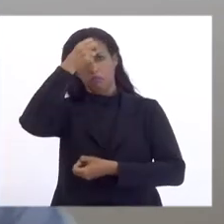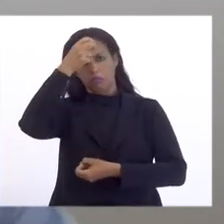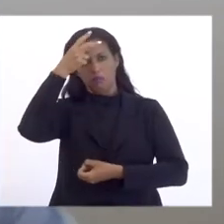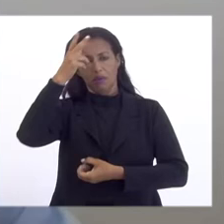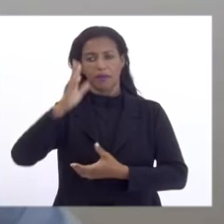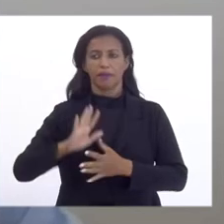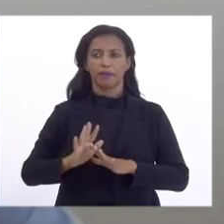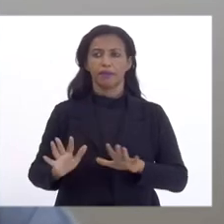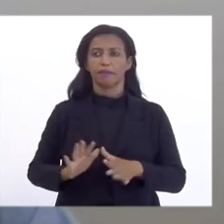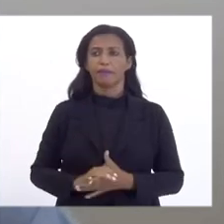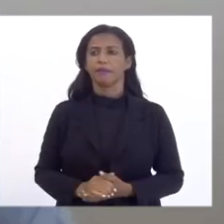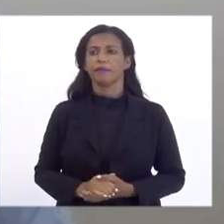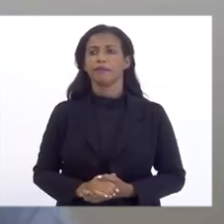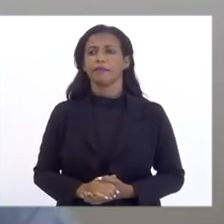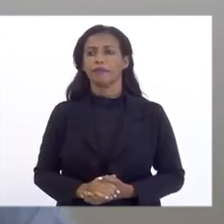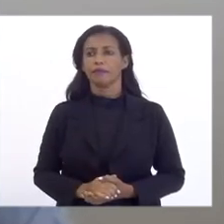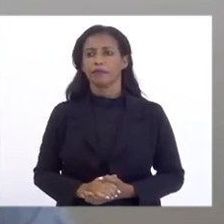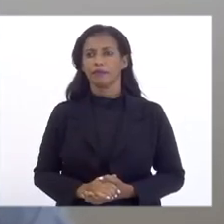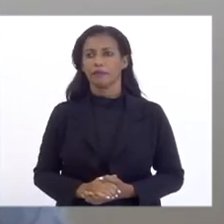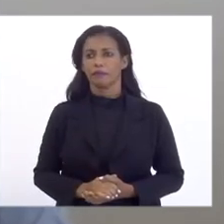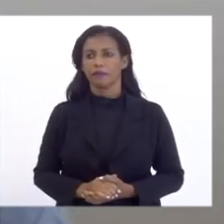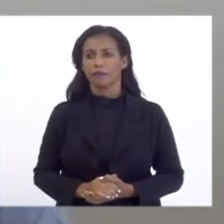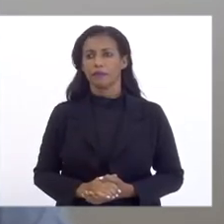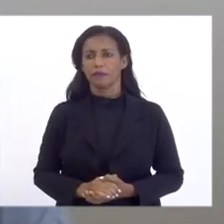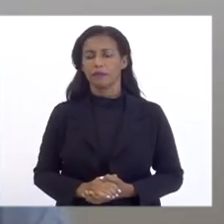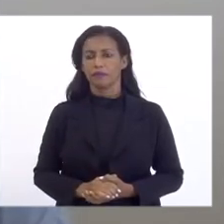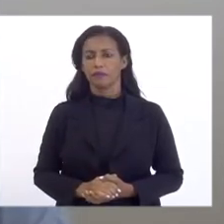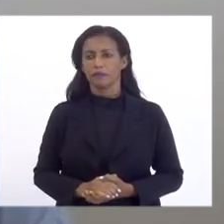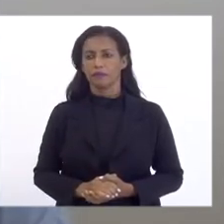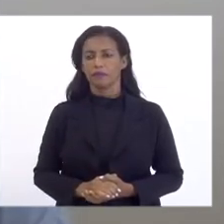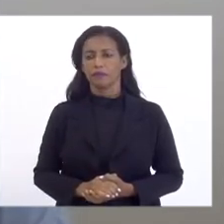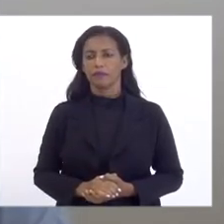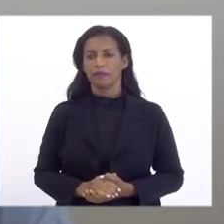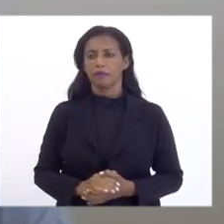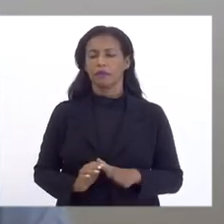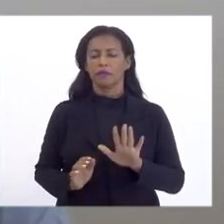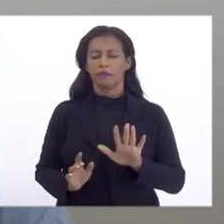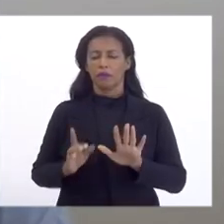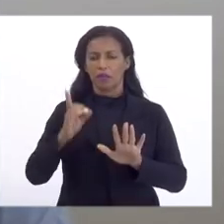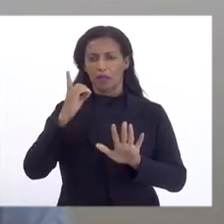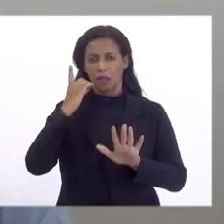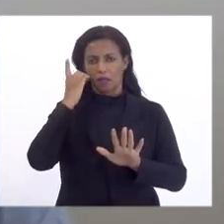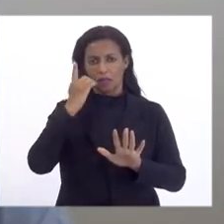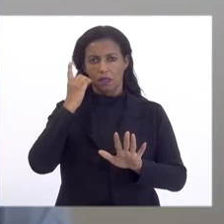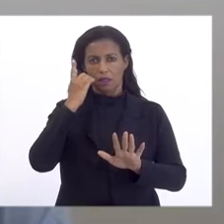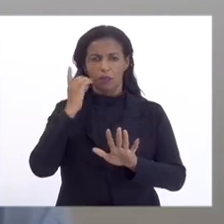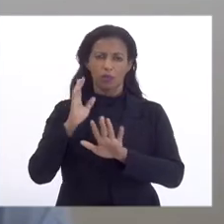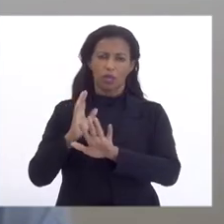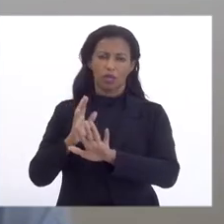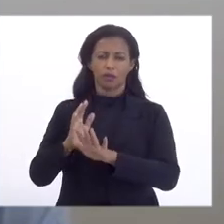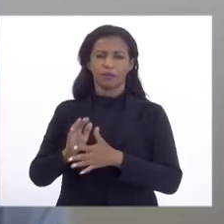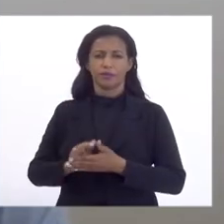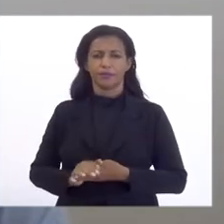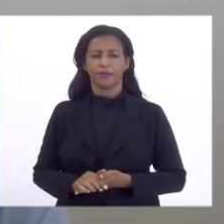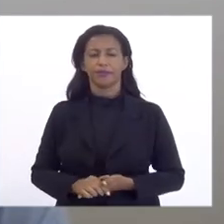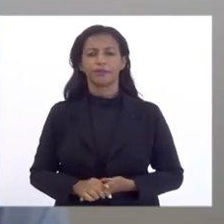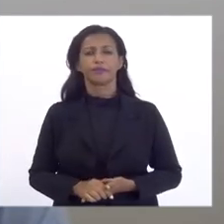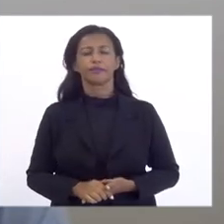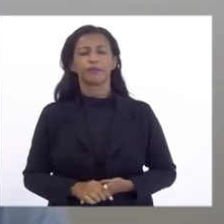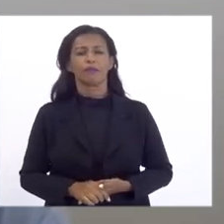coisas distintas. Não é a mesma coisa. Deputado Valdec, devo manter a sua... Pode falar, desculpa. Perdão. Deputado Valdec.